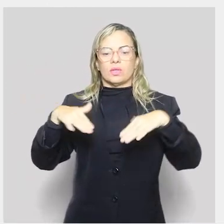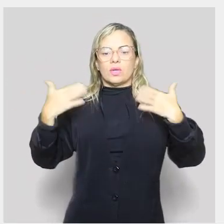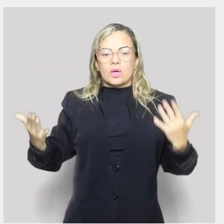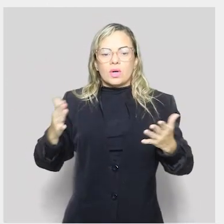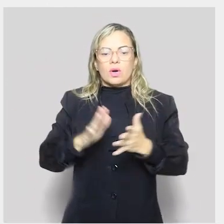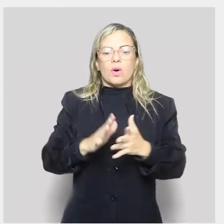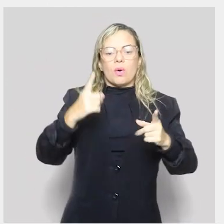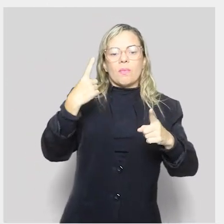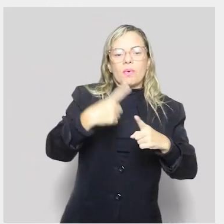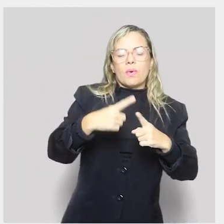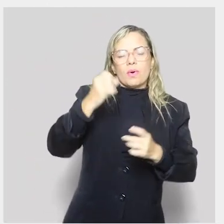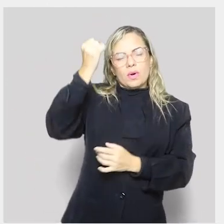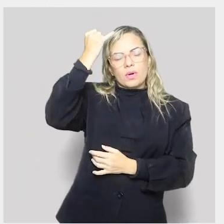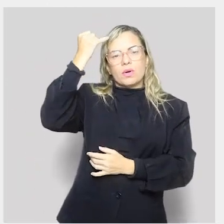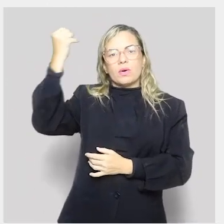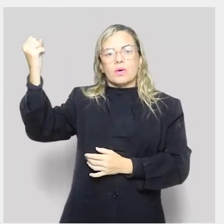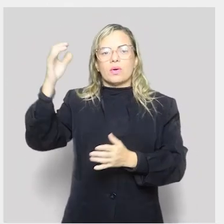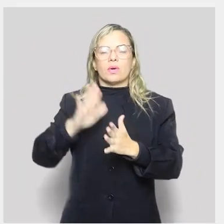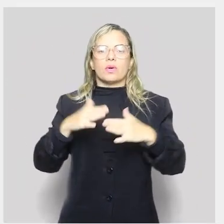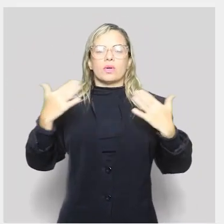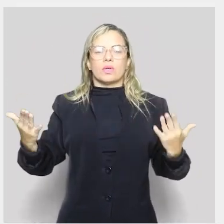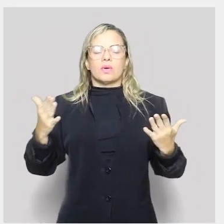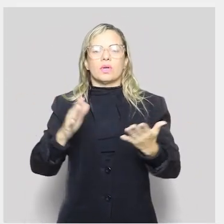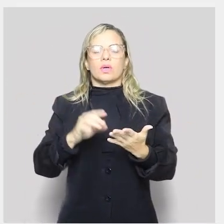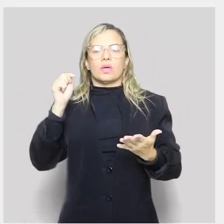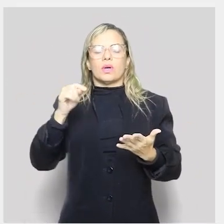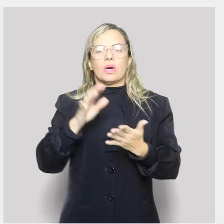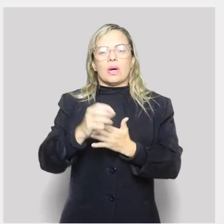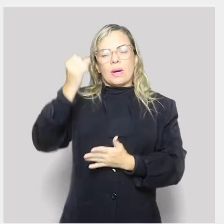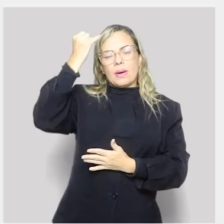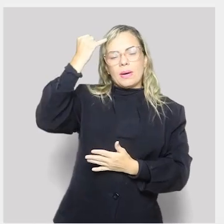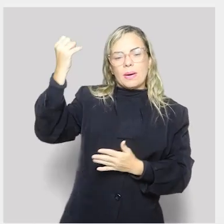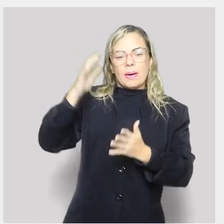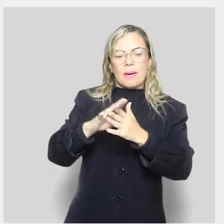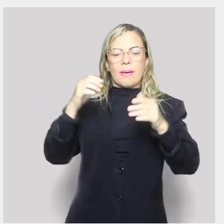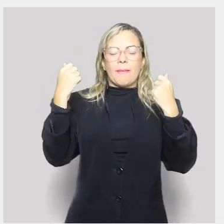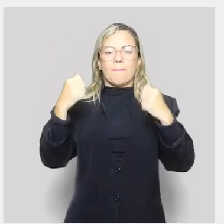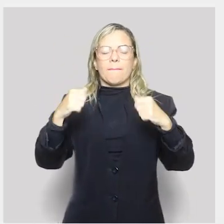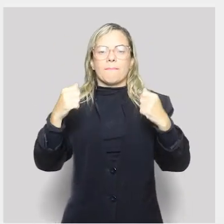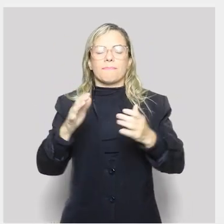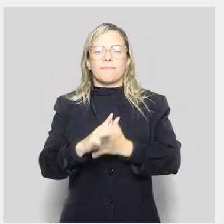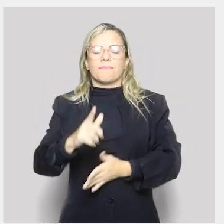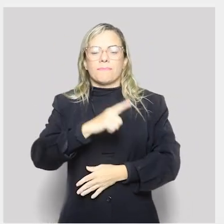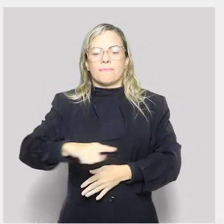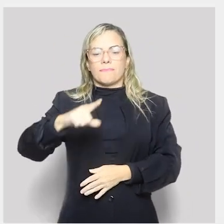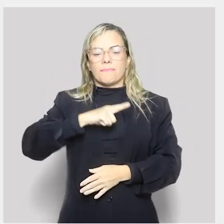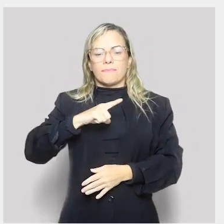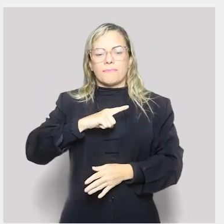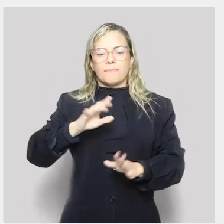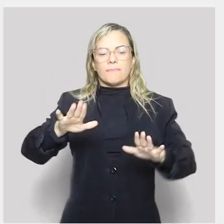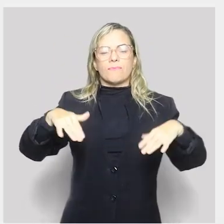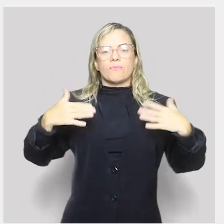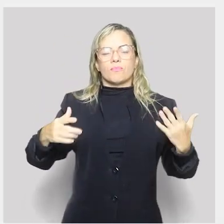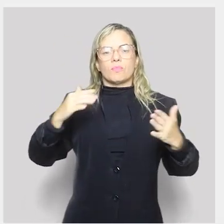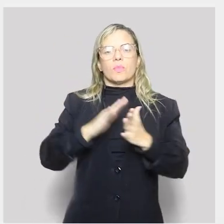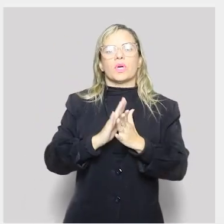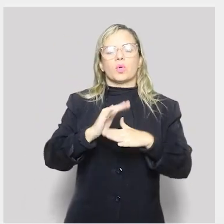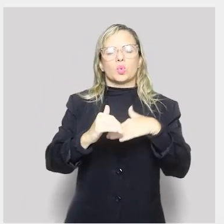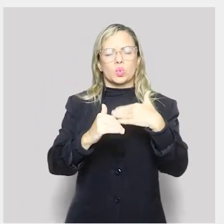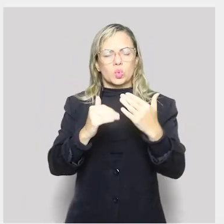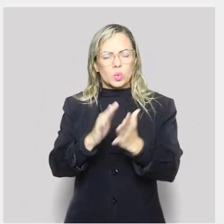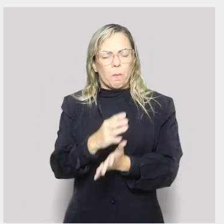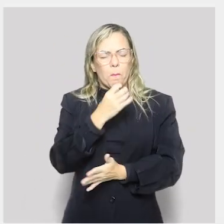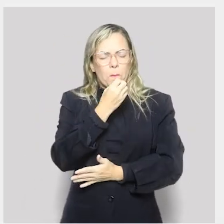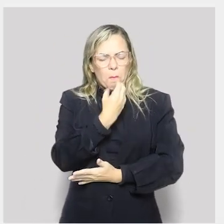você vai dizer, porque na verdade não é a referência que é o mais importante. Muitos candidatos acham que manter um